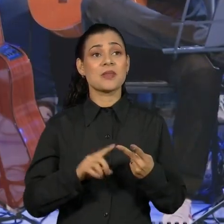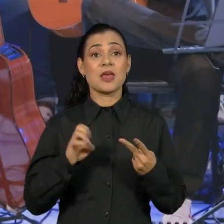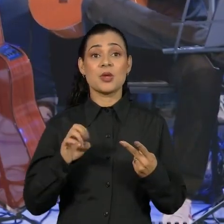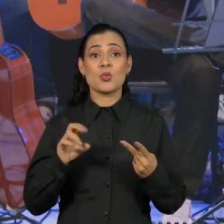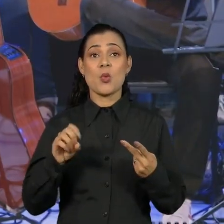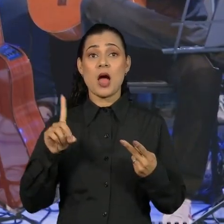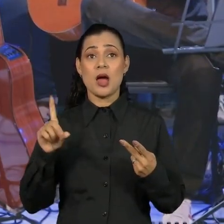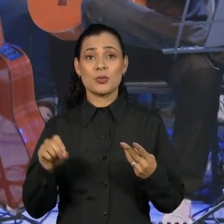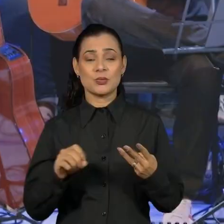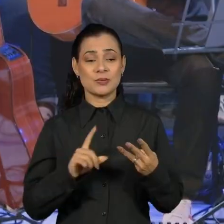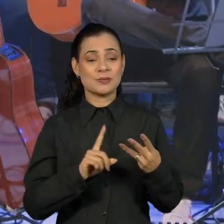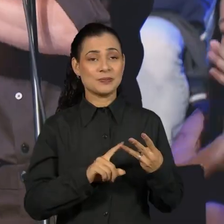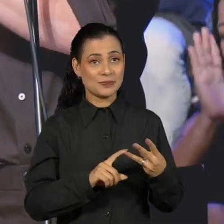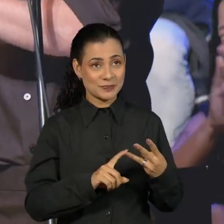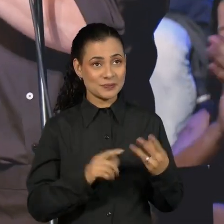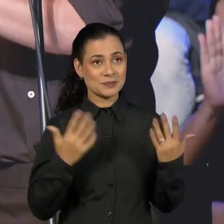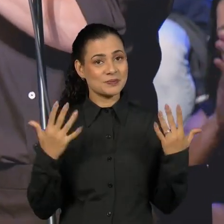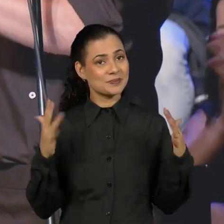Eduardo Simões,